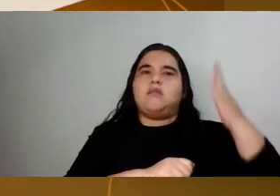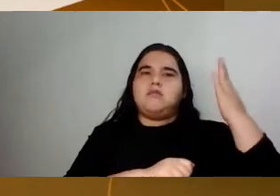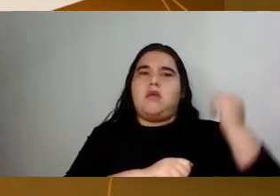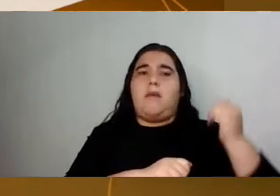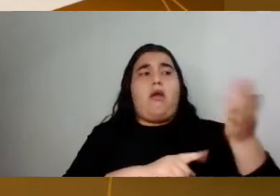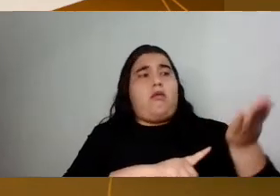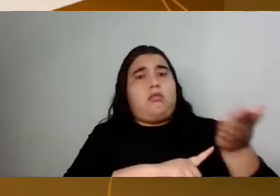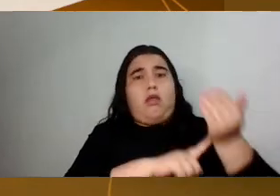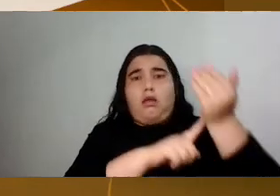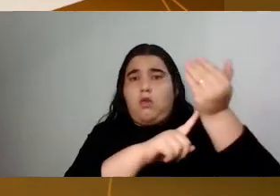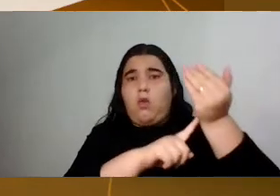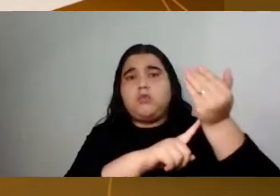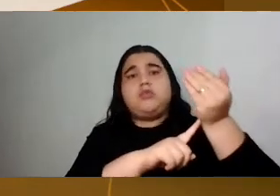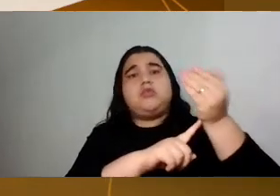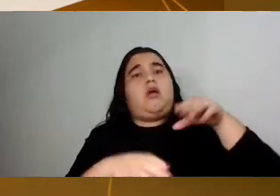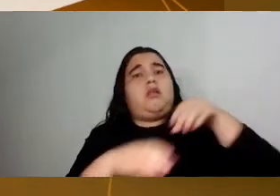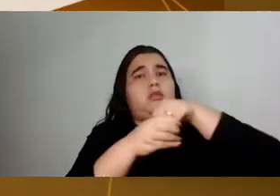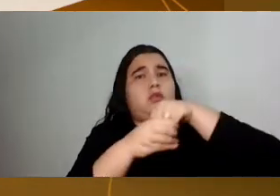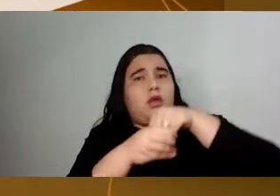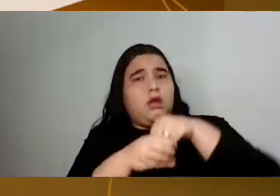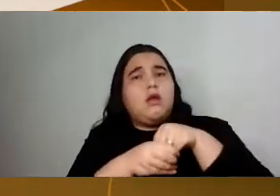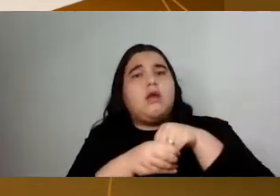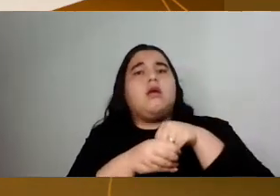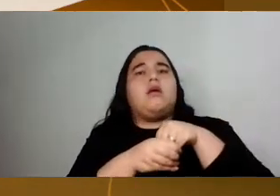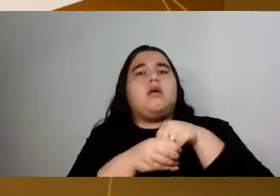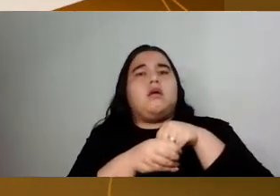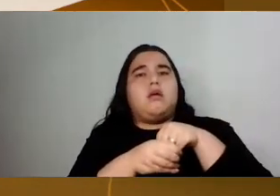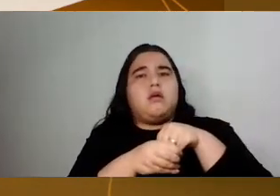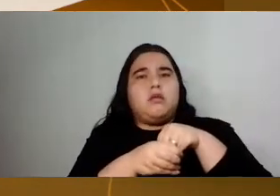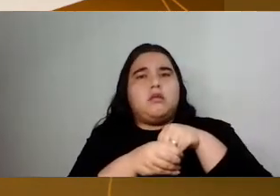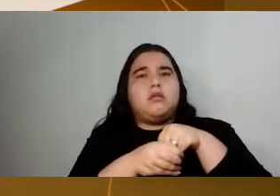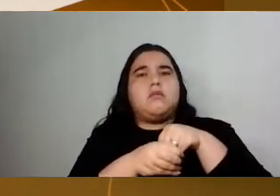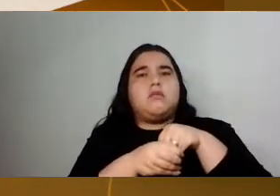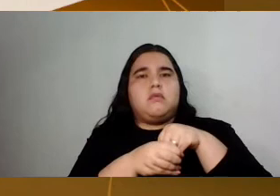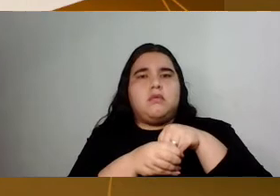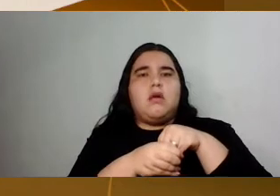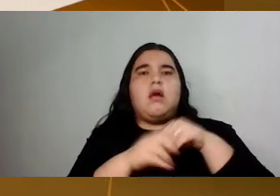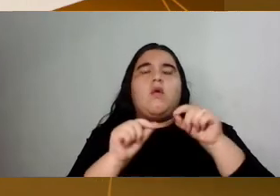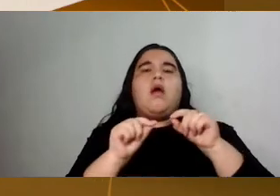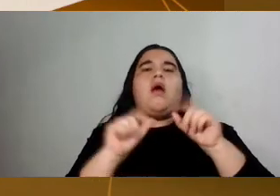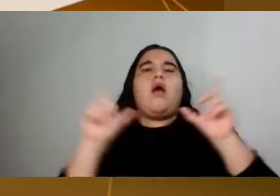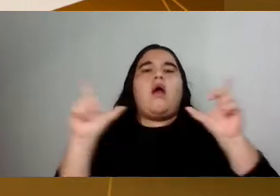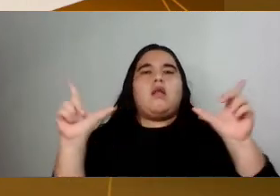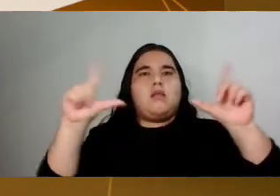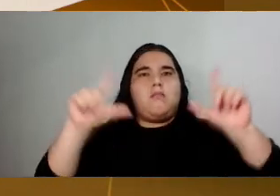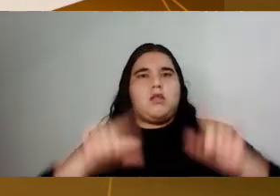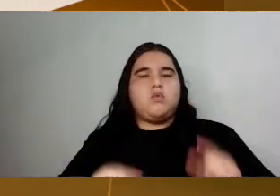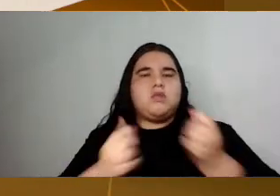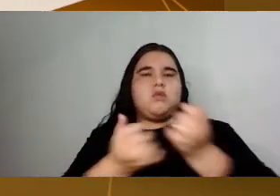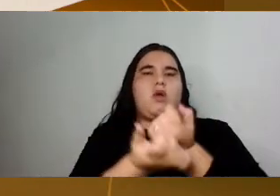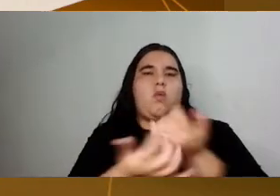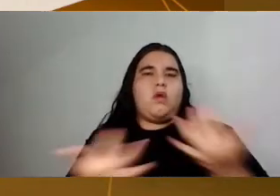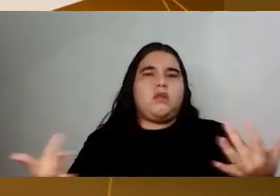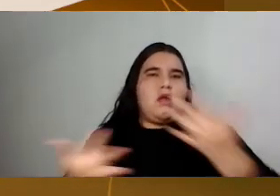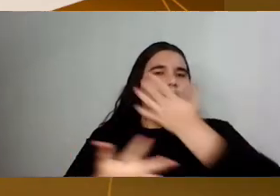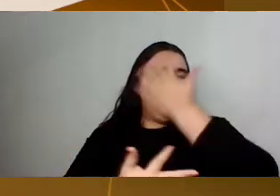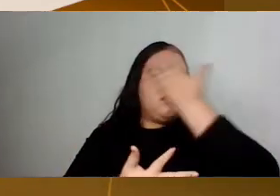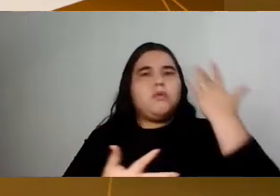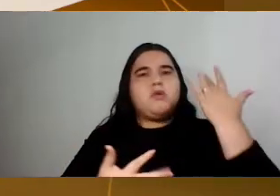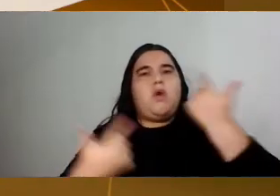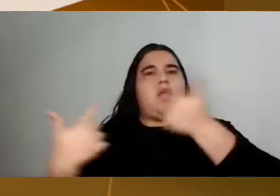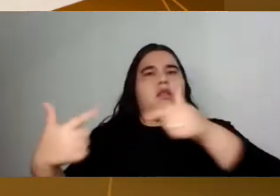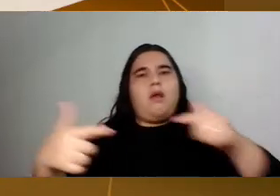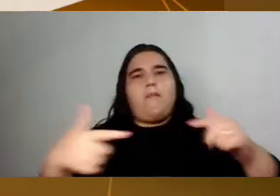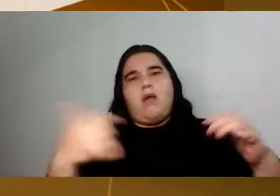a questão a questão da pouca diminuição do quadro pessoal da Chess mesmo, com o passar do tempo. Hoje a gente não tem mais